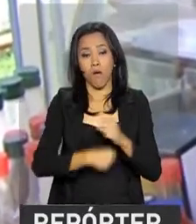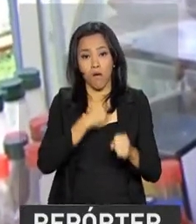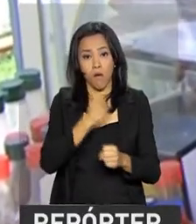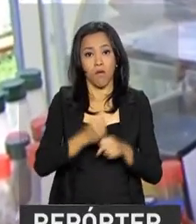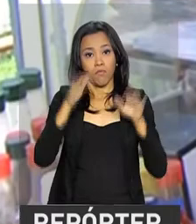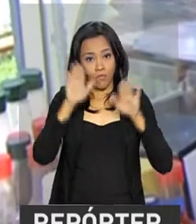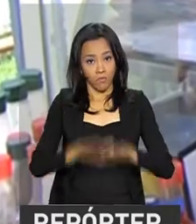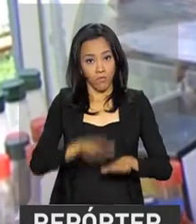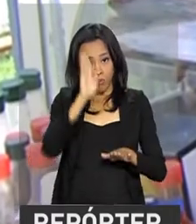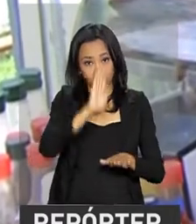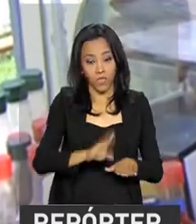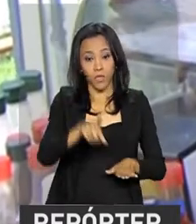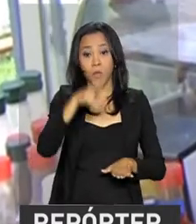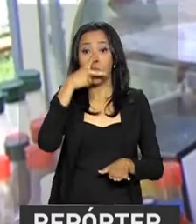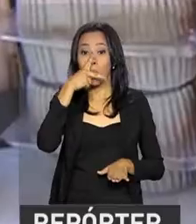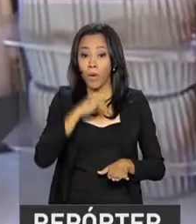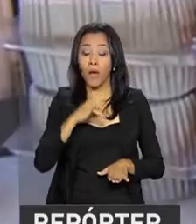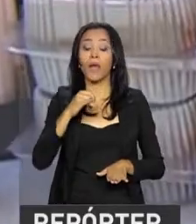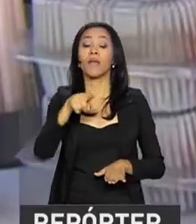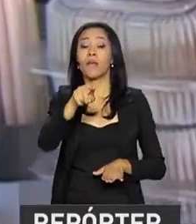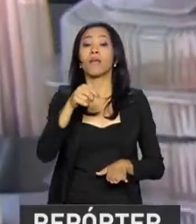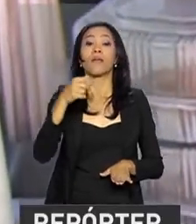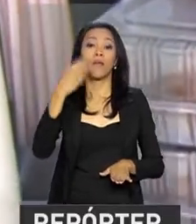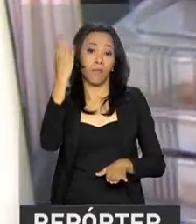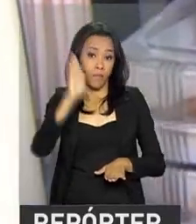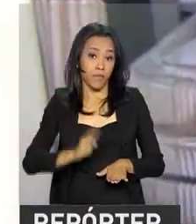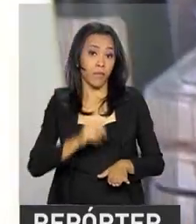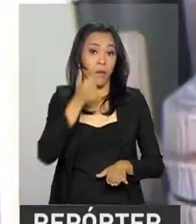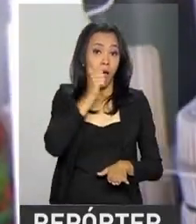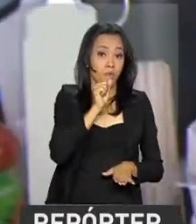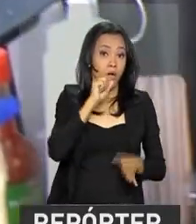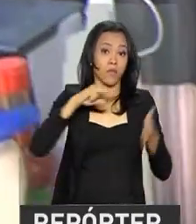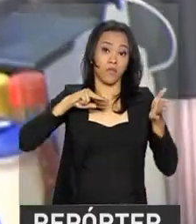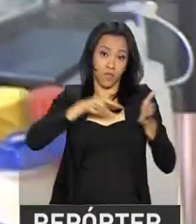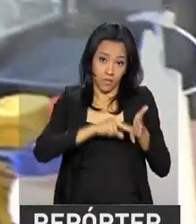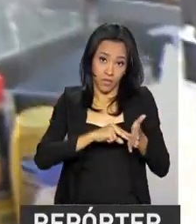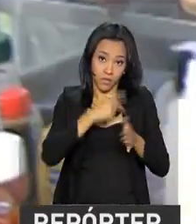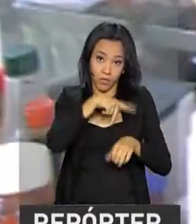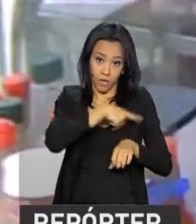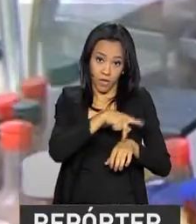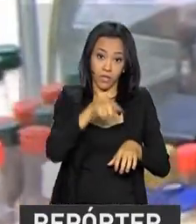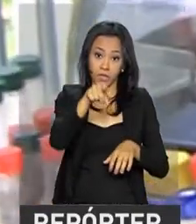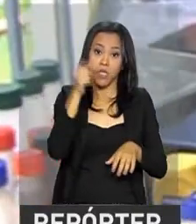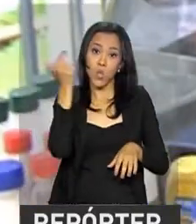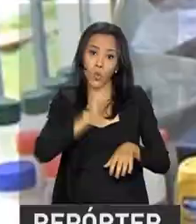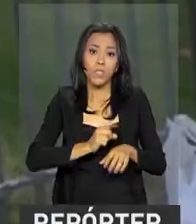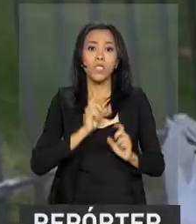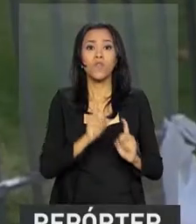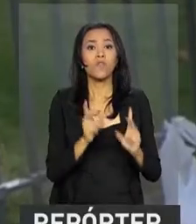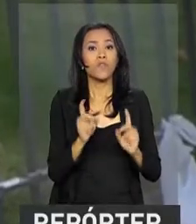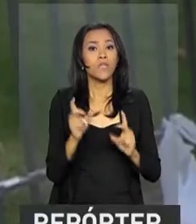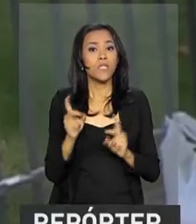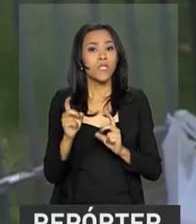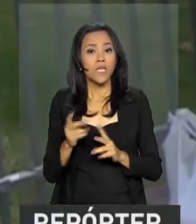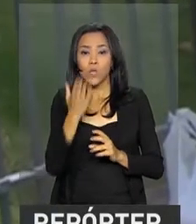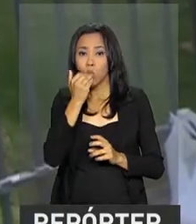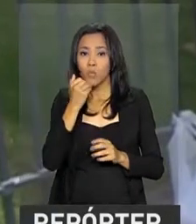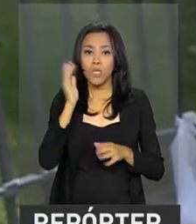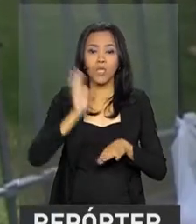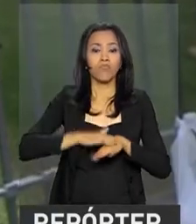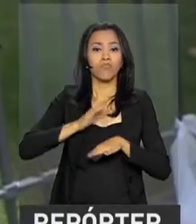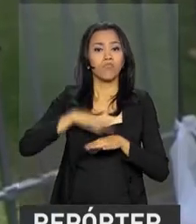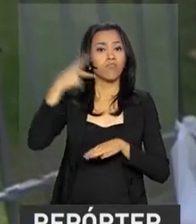de pai brasileiro e mãe síria o comerciante investiu nas receitas de salgados sírios a preços populares para